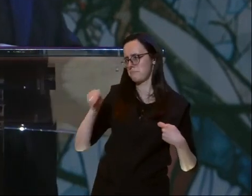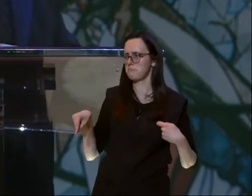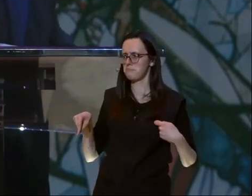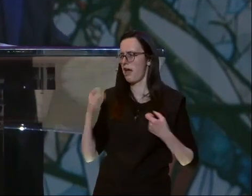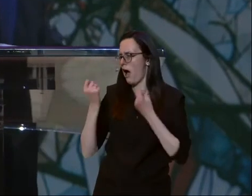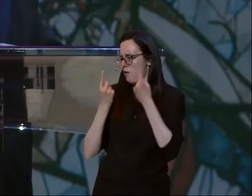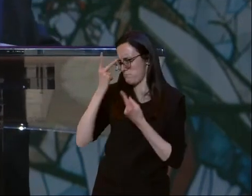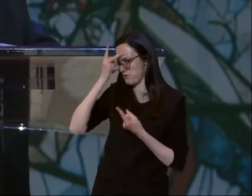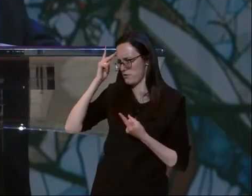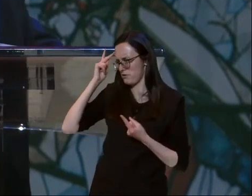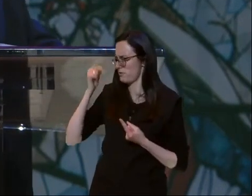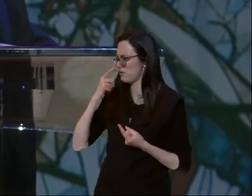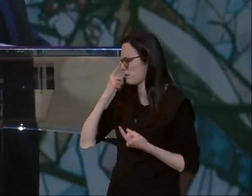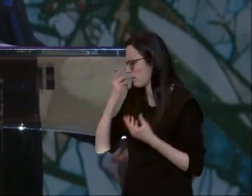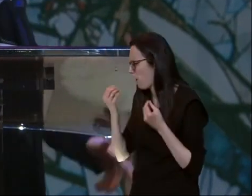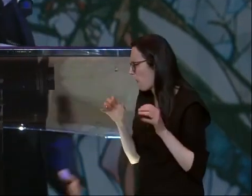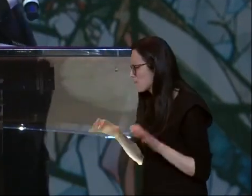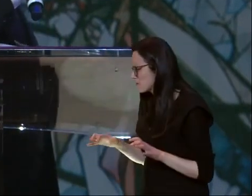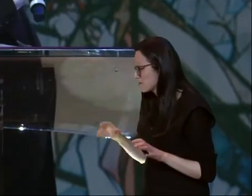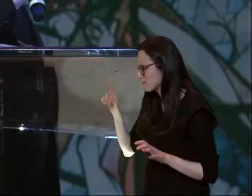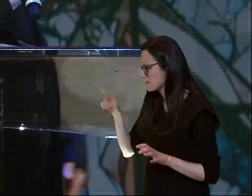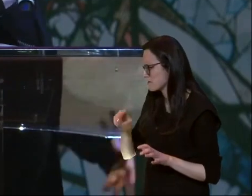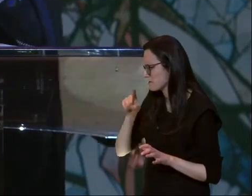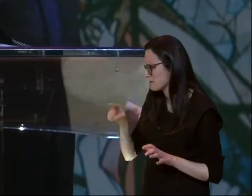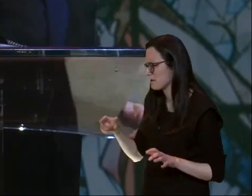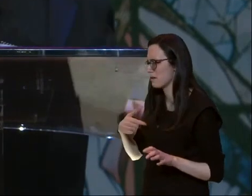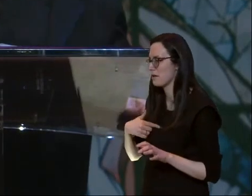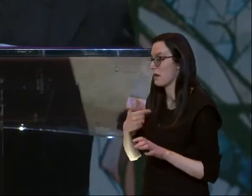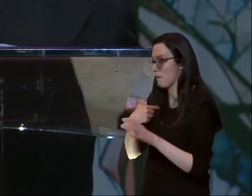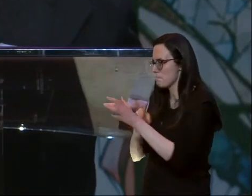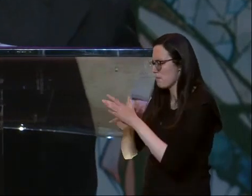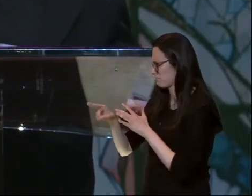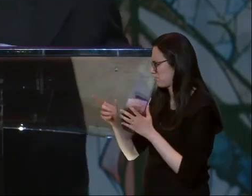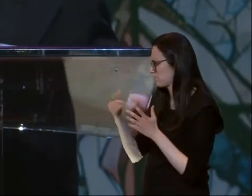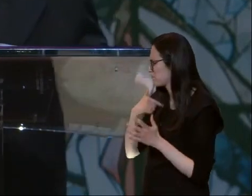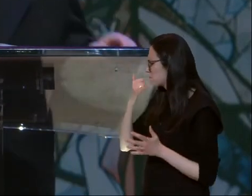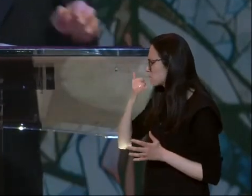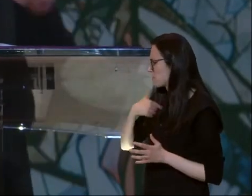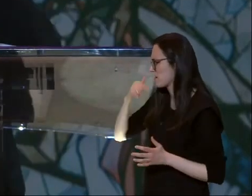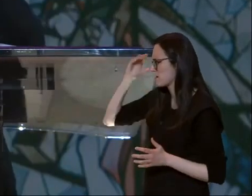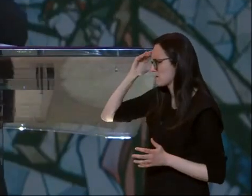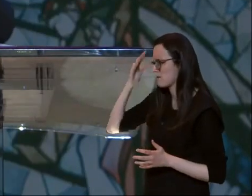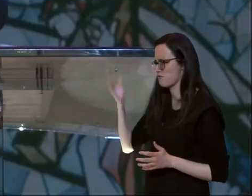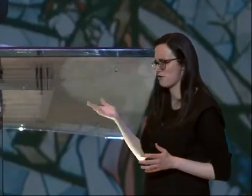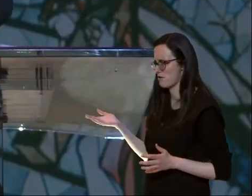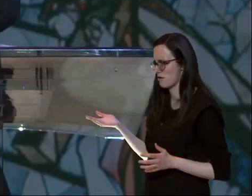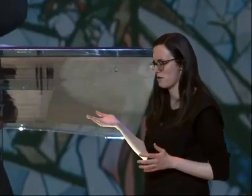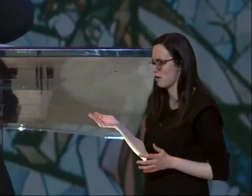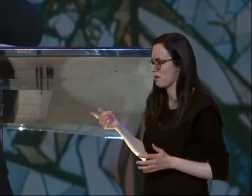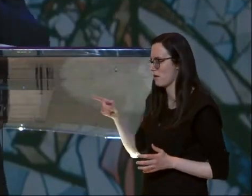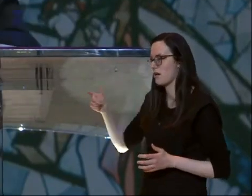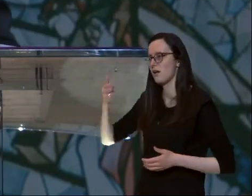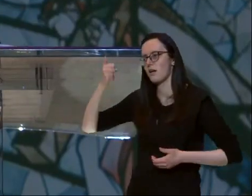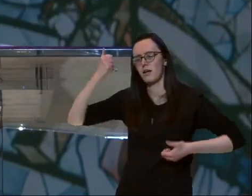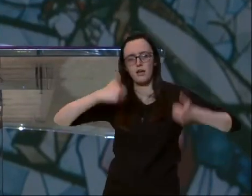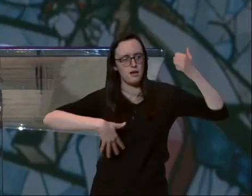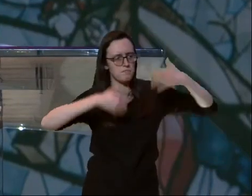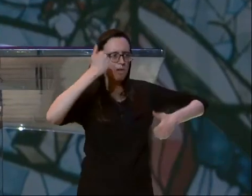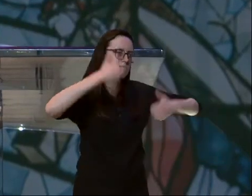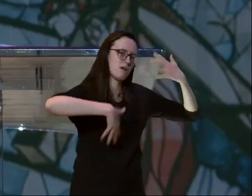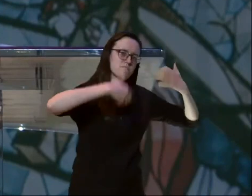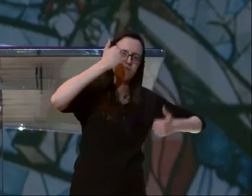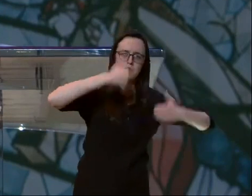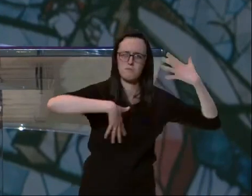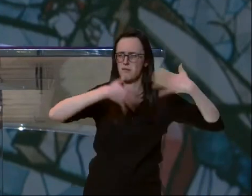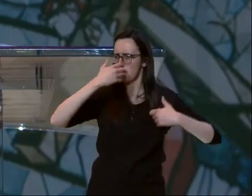era isso. Caí nessa bobagem de perguntar. Ele começou a falar. Eu falei, isso não te